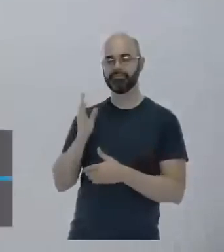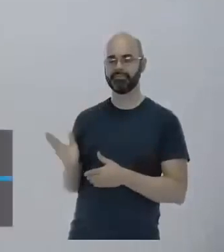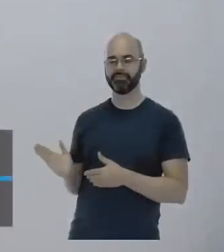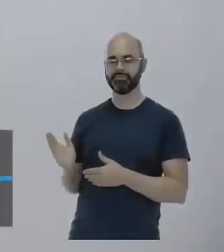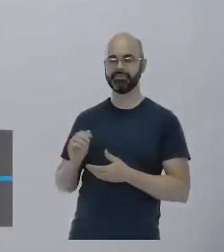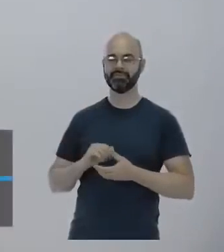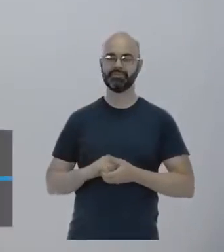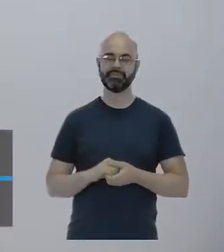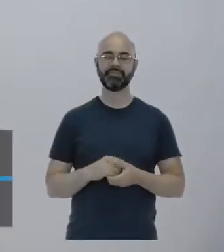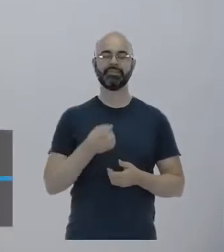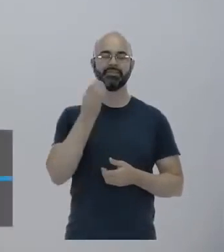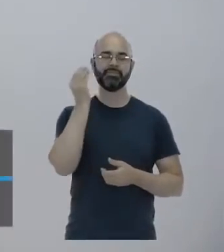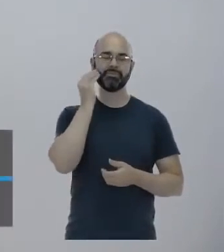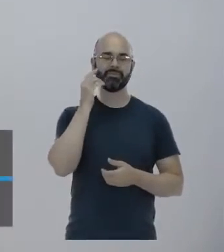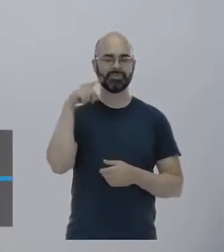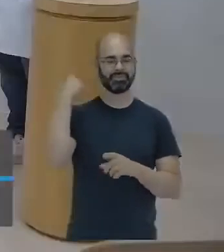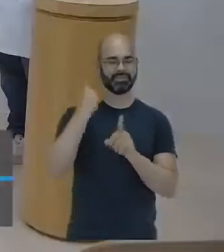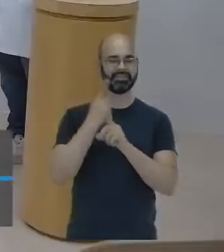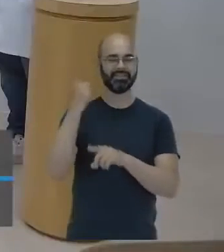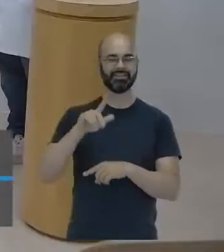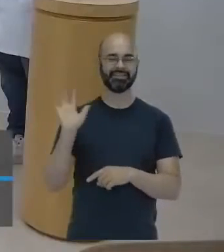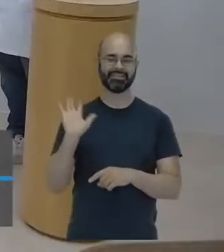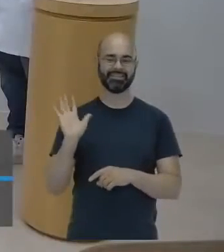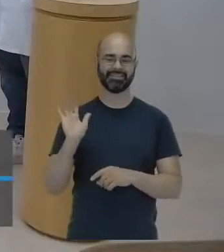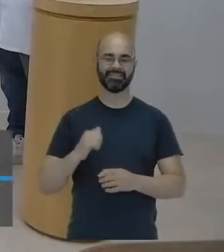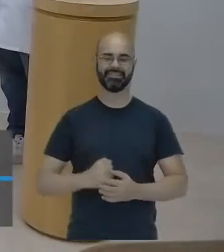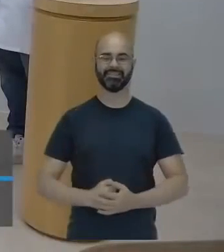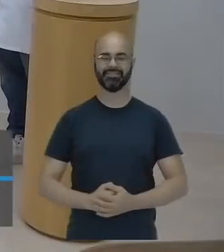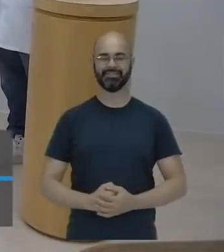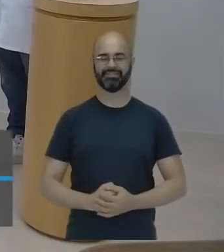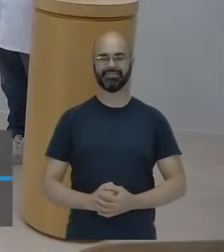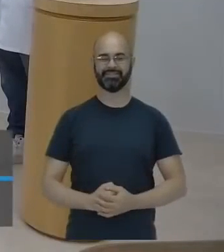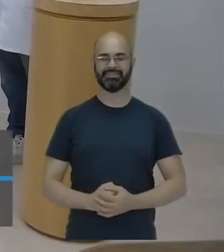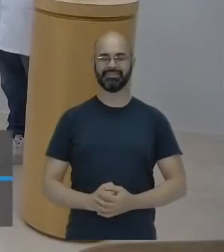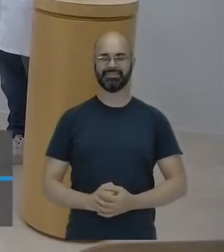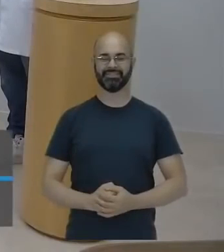nossa aula. Um beijo e até a próxima, pessoal.